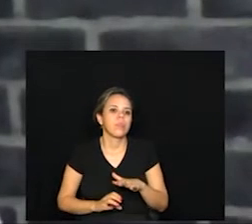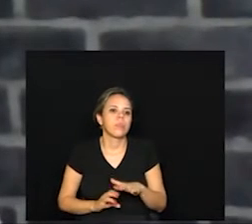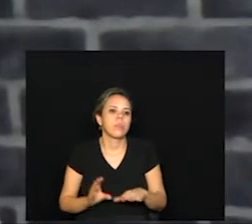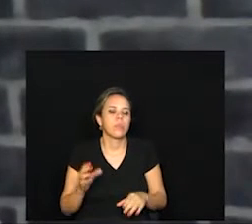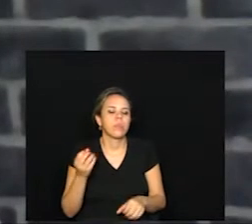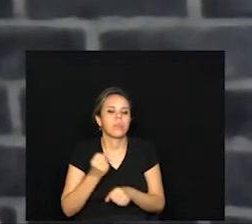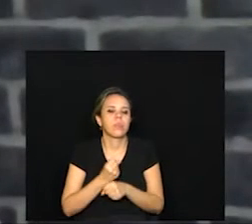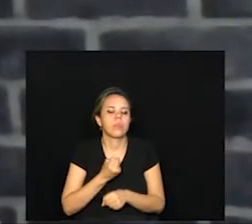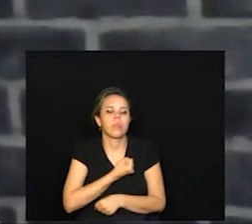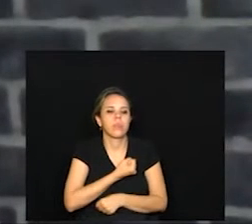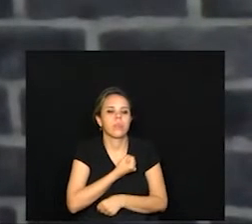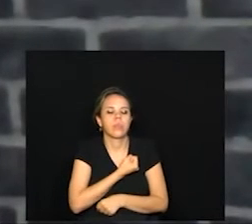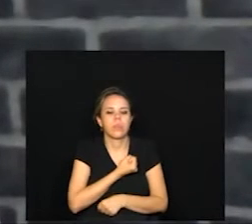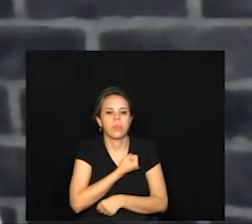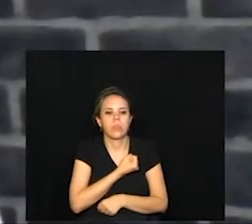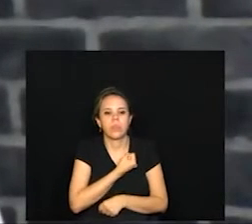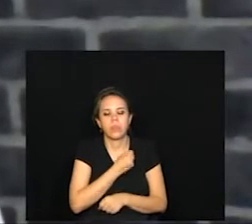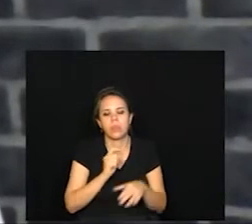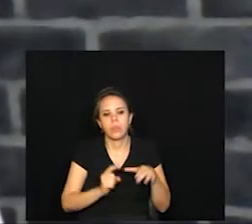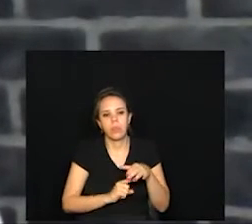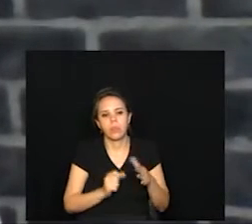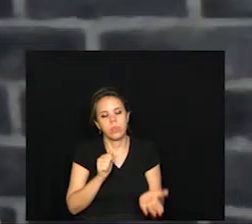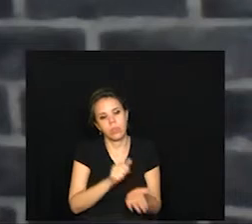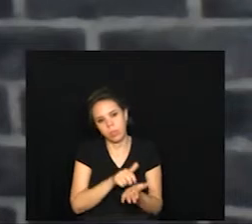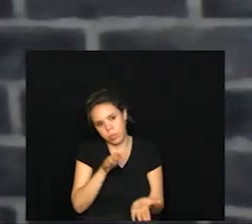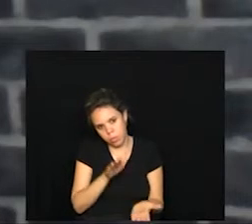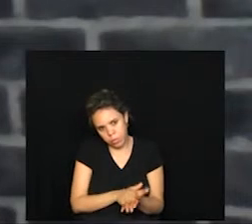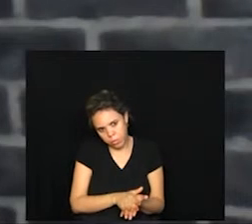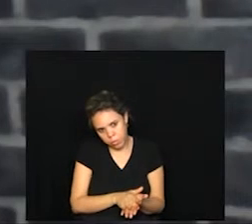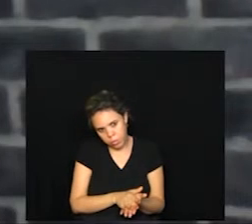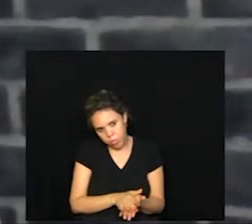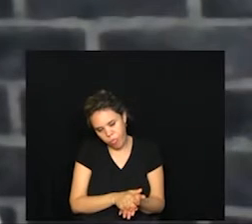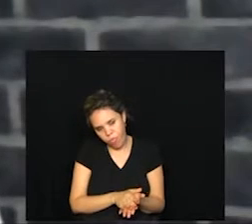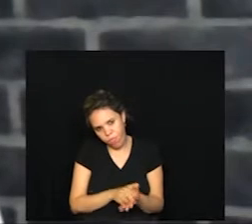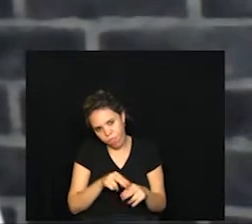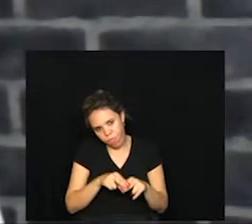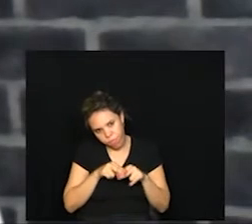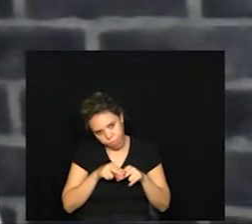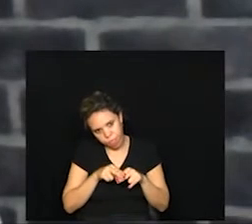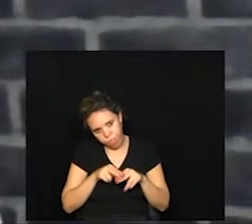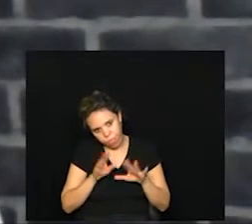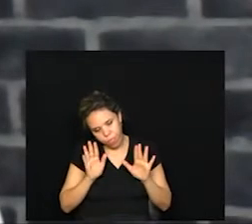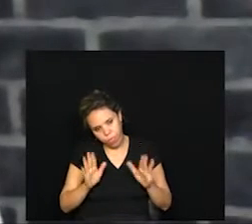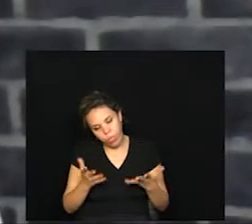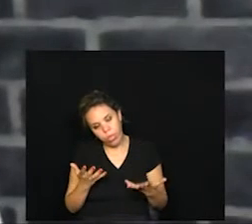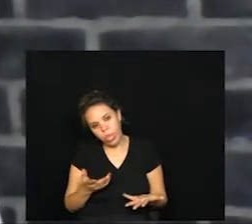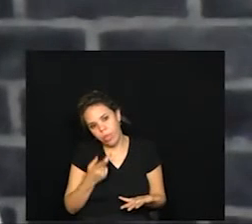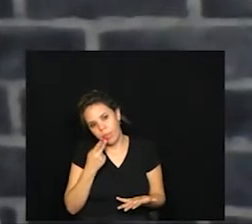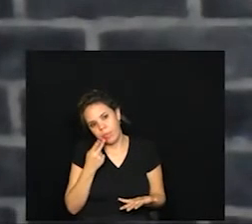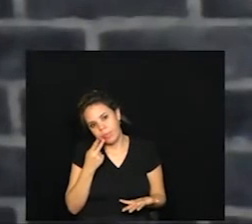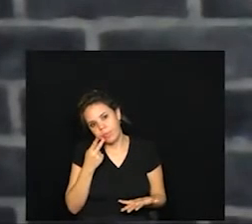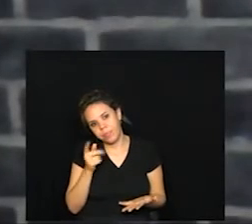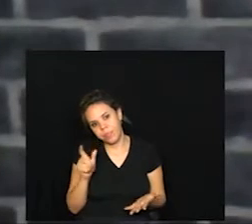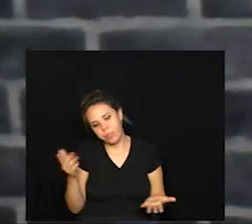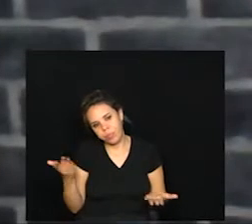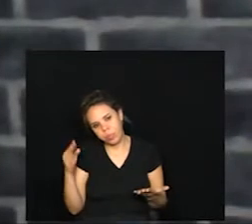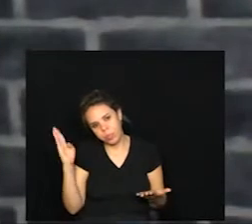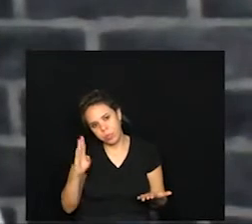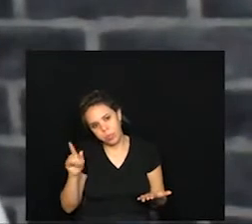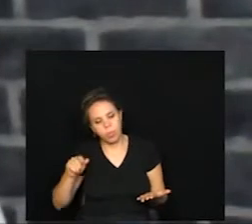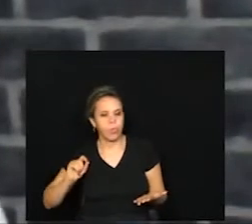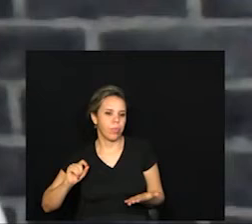no Código do Consumidor, dentre elas a multa. Porém, o que a gente pretende, né, até a palavra de ordem hoje no Brasil,